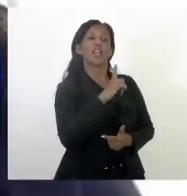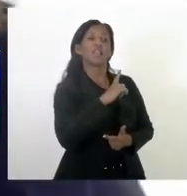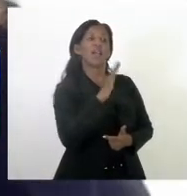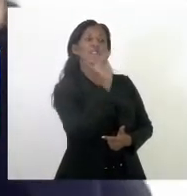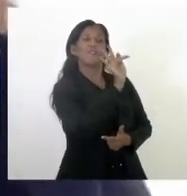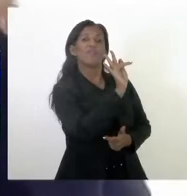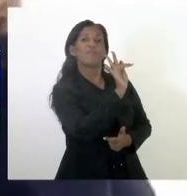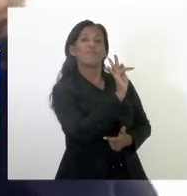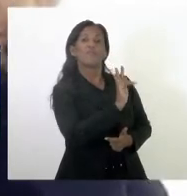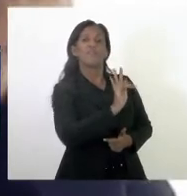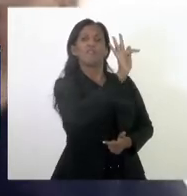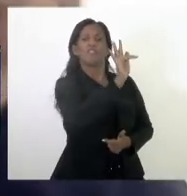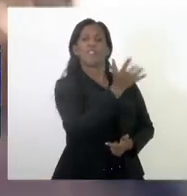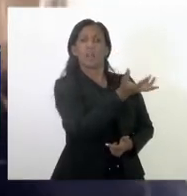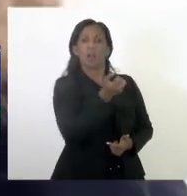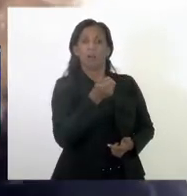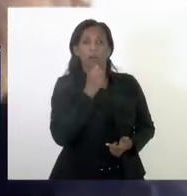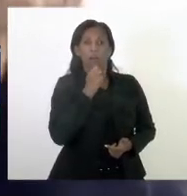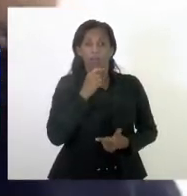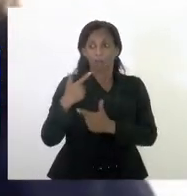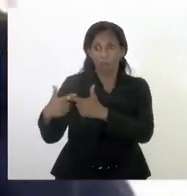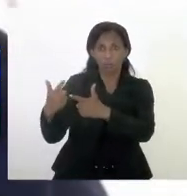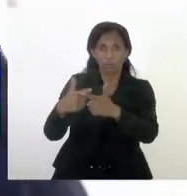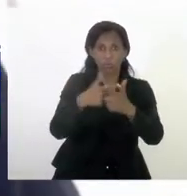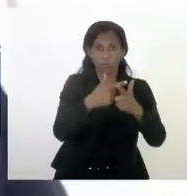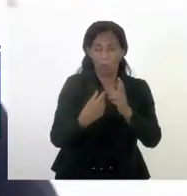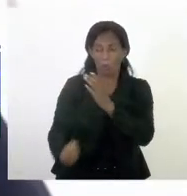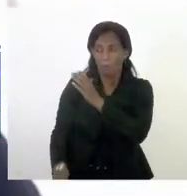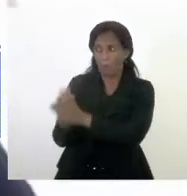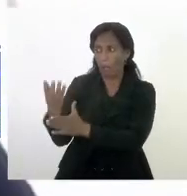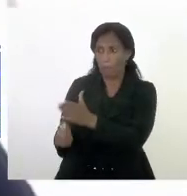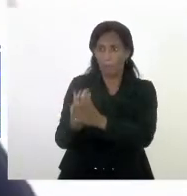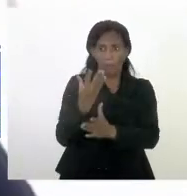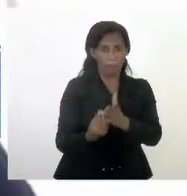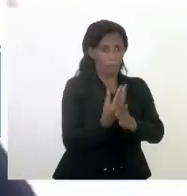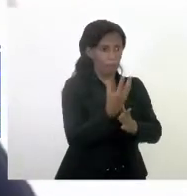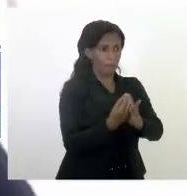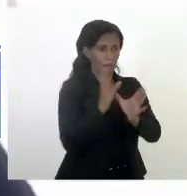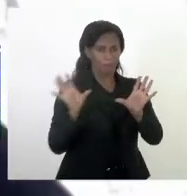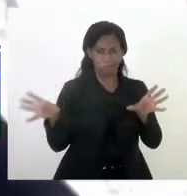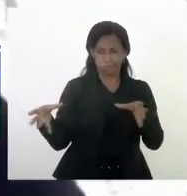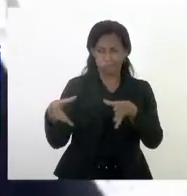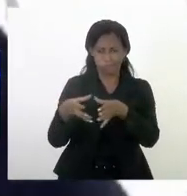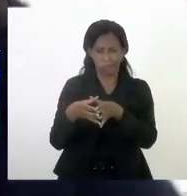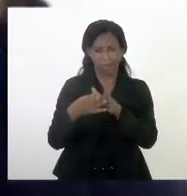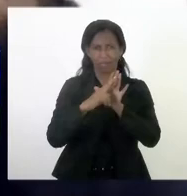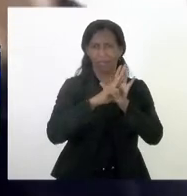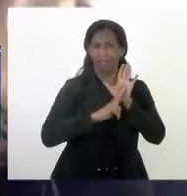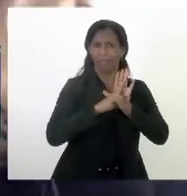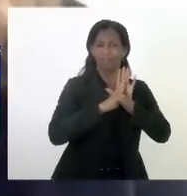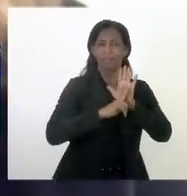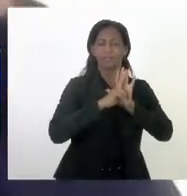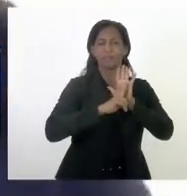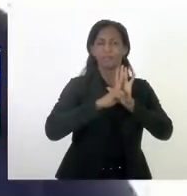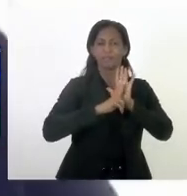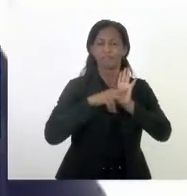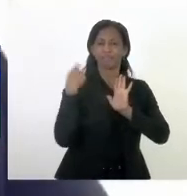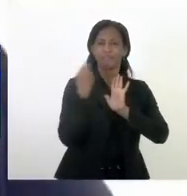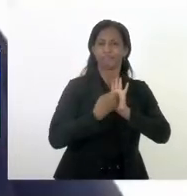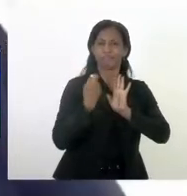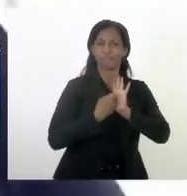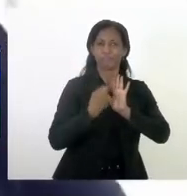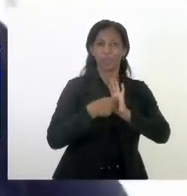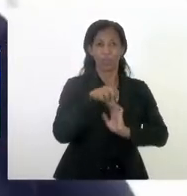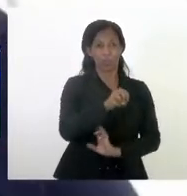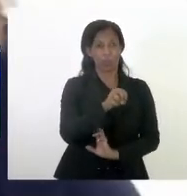federal que não há. Então, ou seja, os problemas que vêm no bojo da regulamentação e aplicação efetiva do Supera